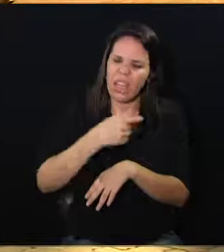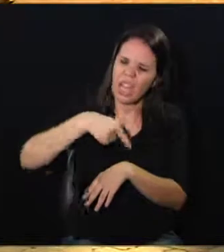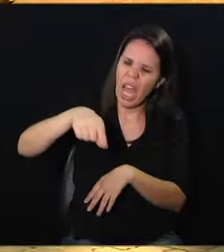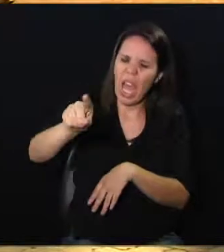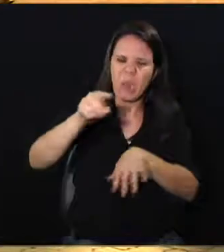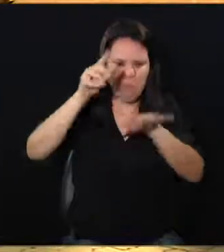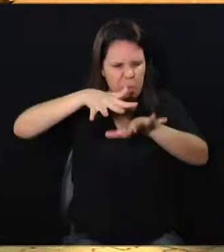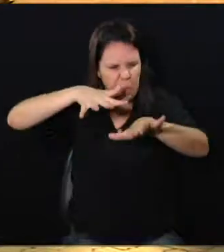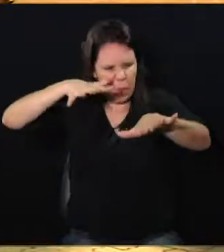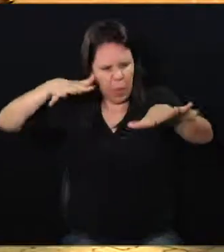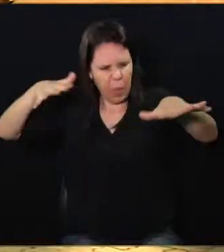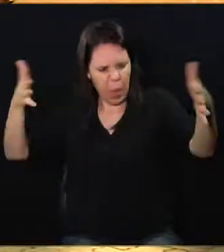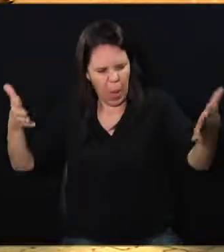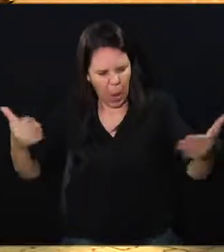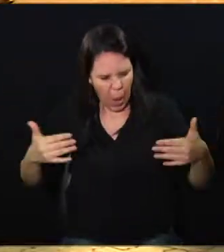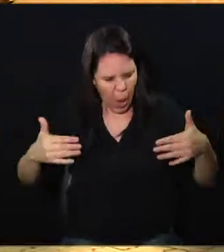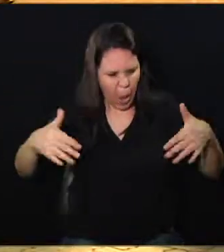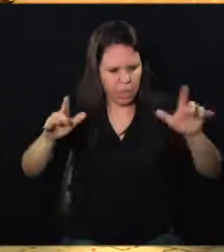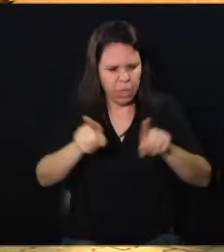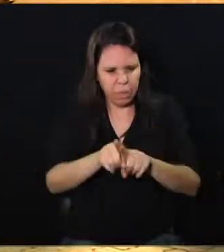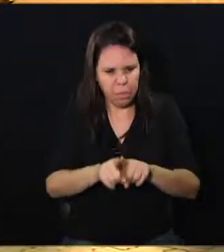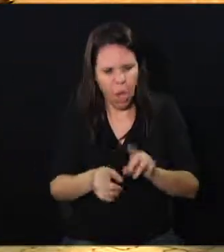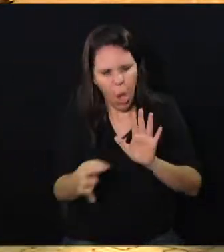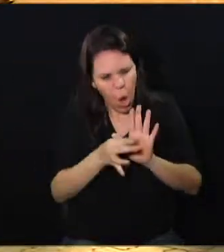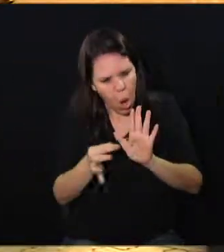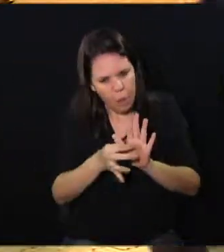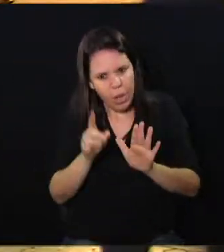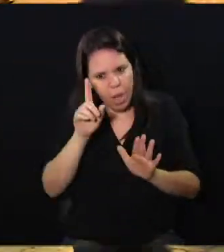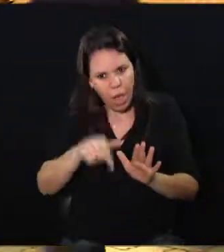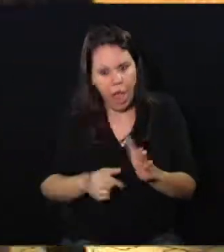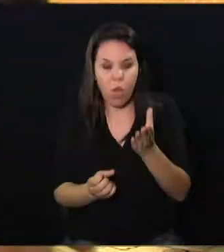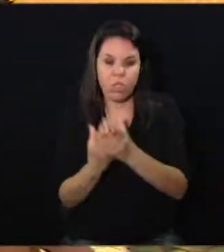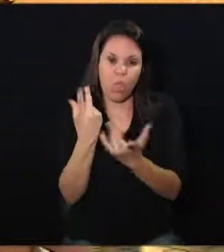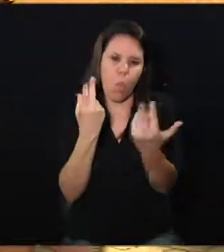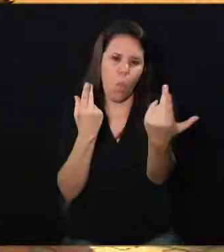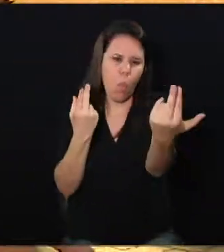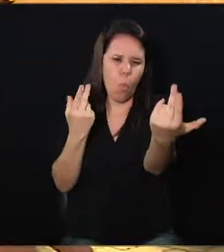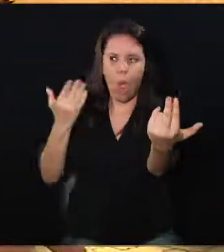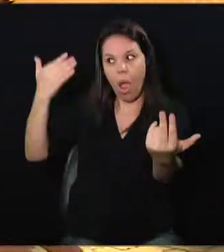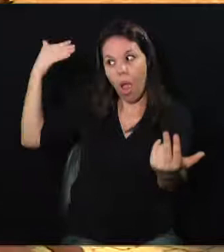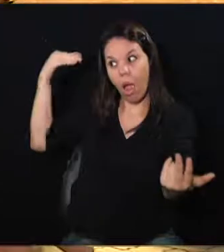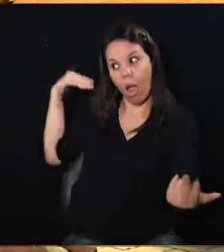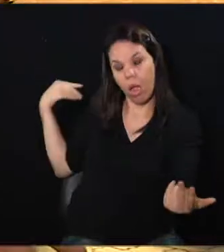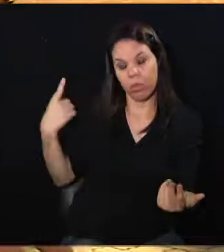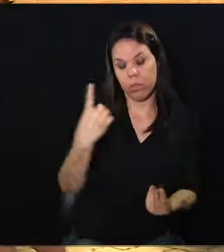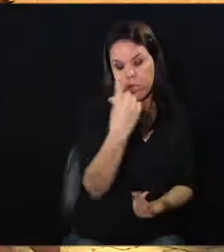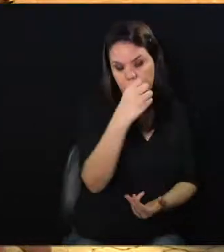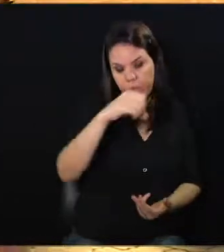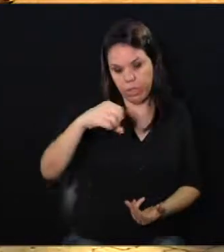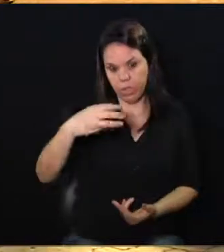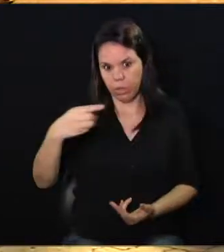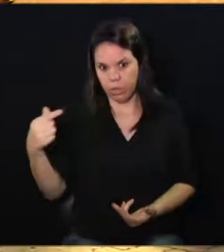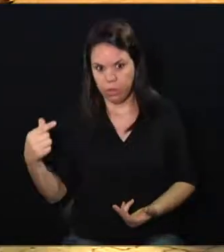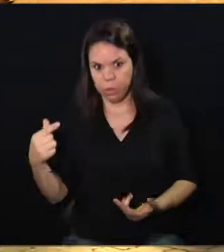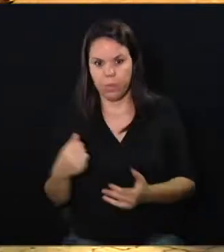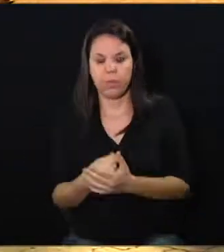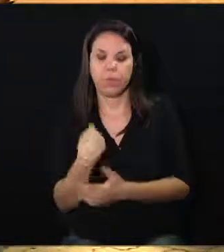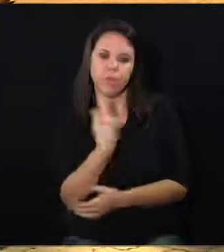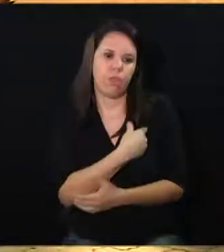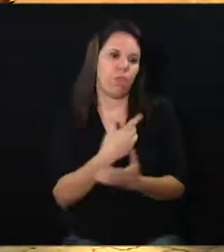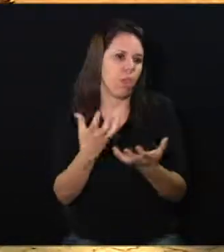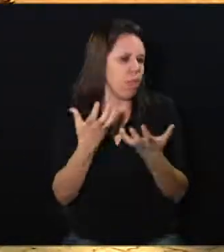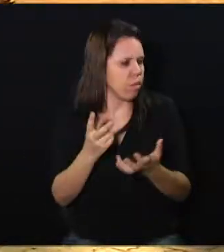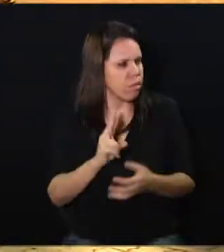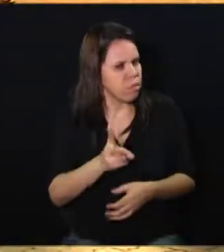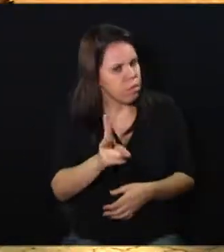se manifestando, está colocando seu ponto de vista. Isso aconteceu de uma maneira muito semelhante lá em 1932. E nós queremos cada